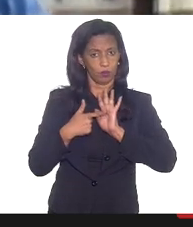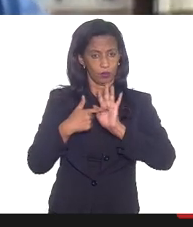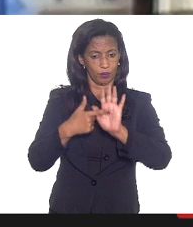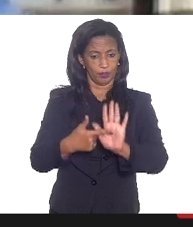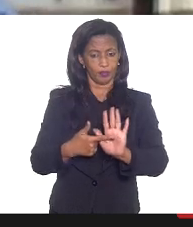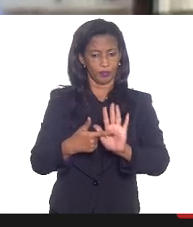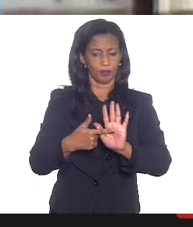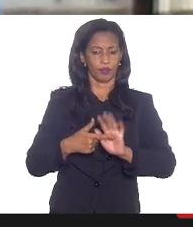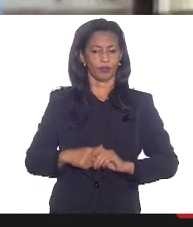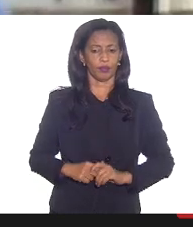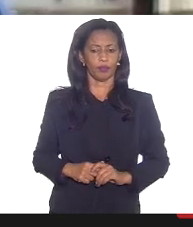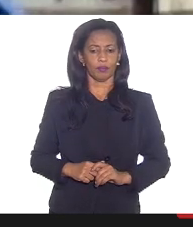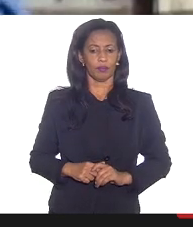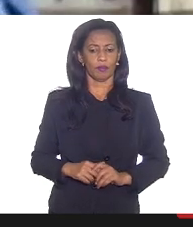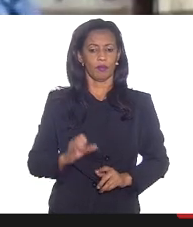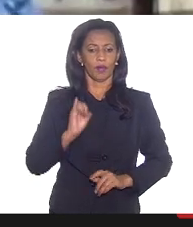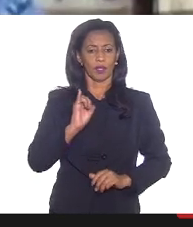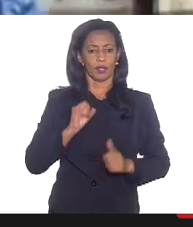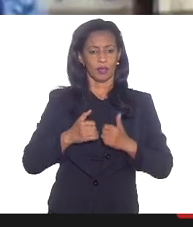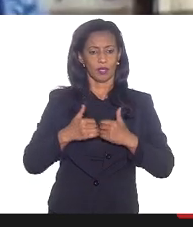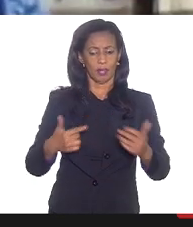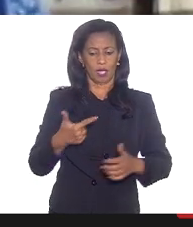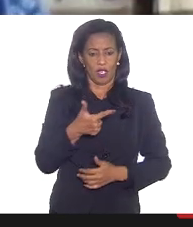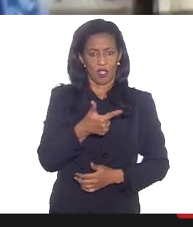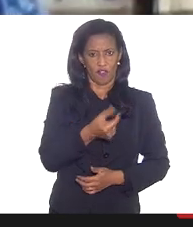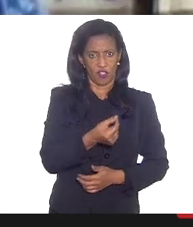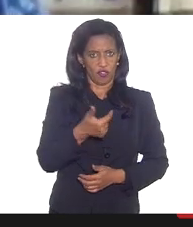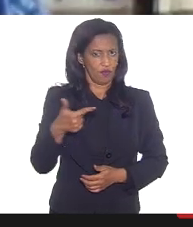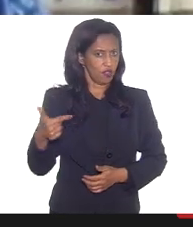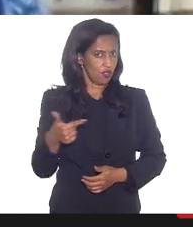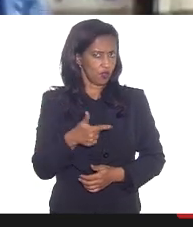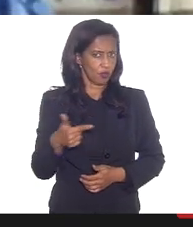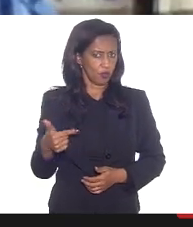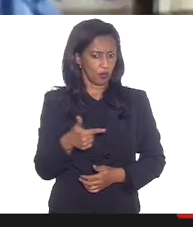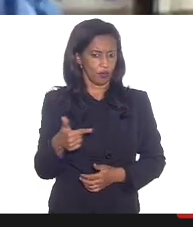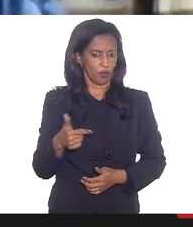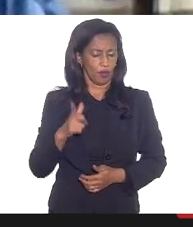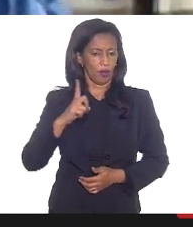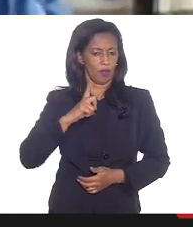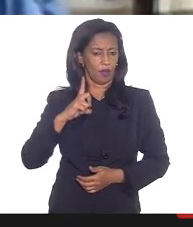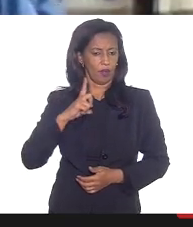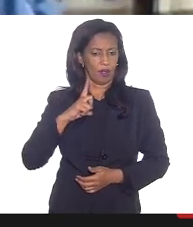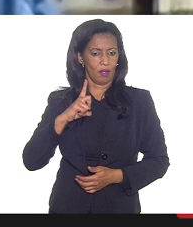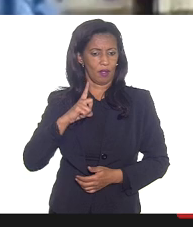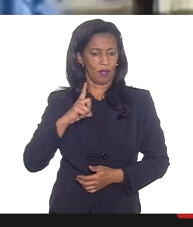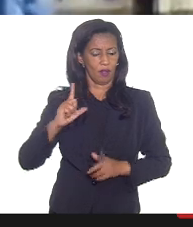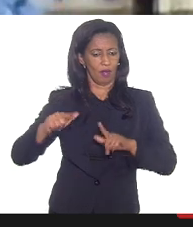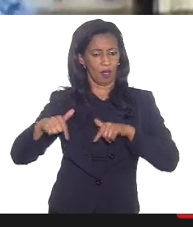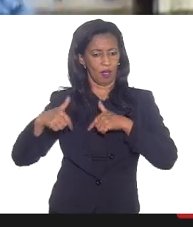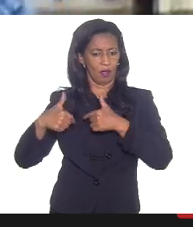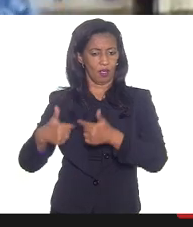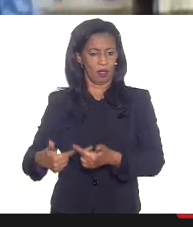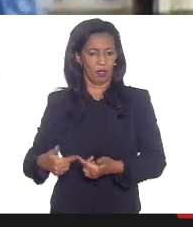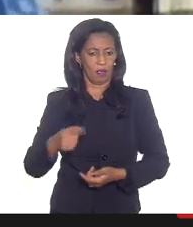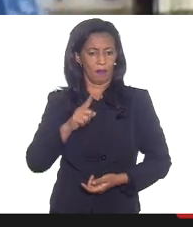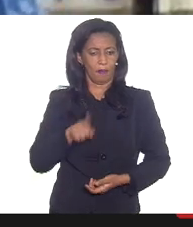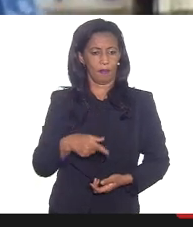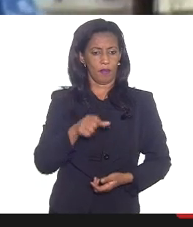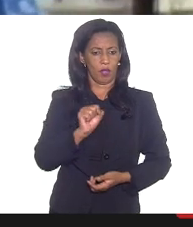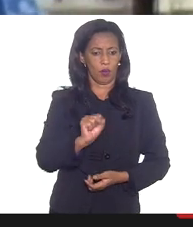apresentados, né? Se a partir de 2022 haverá a execução de 1.800